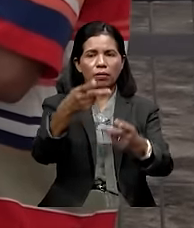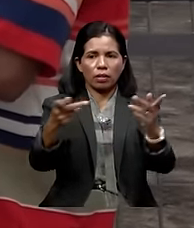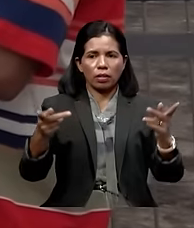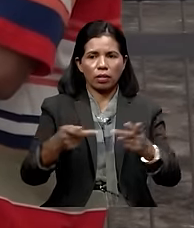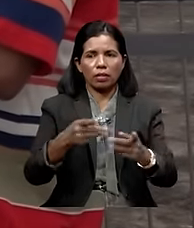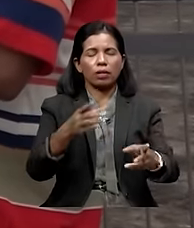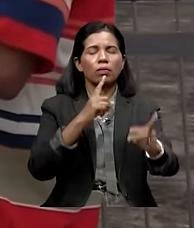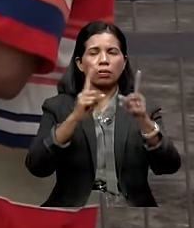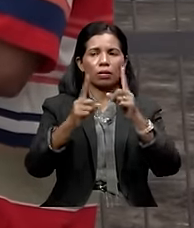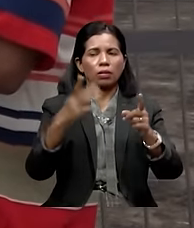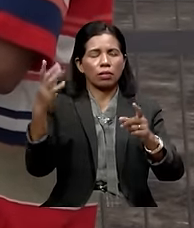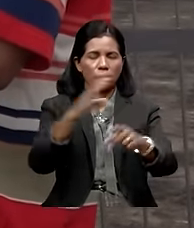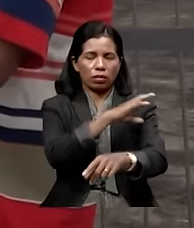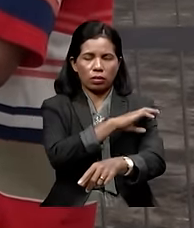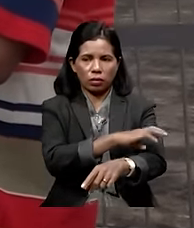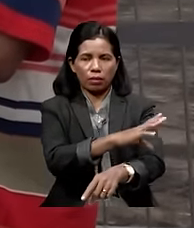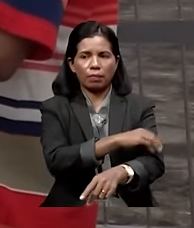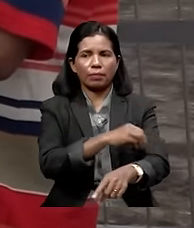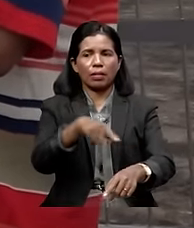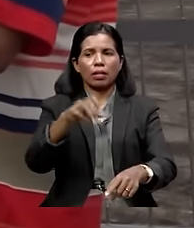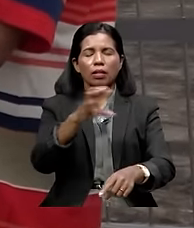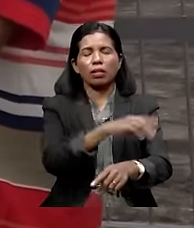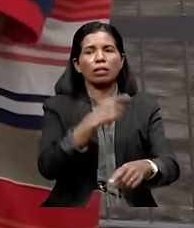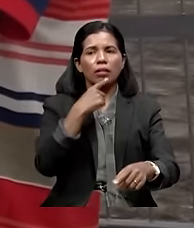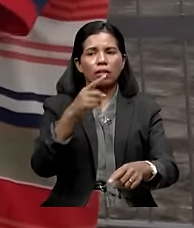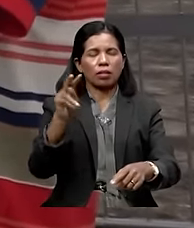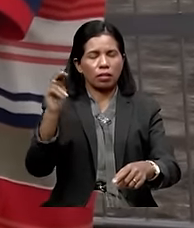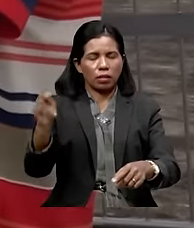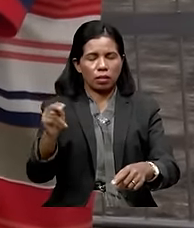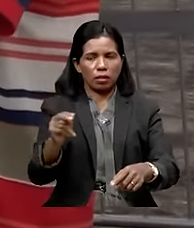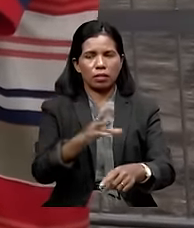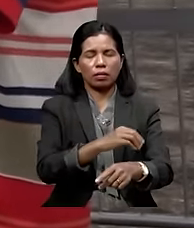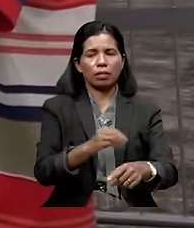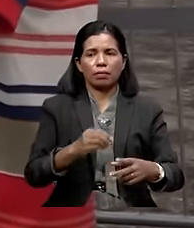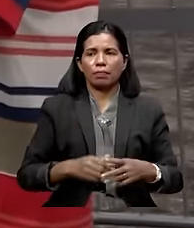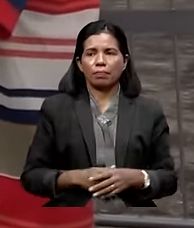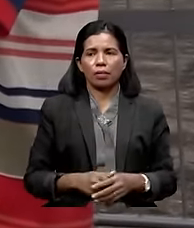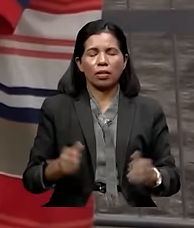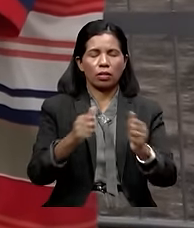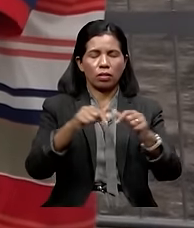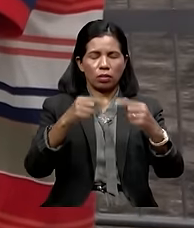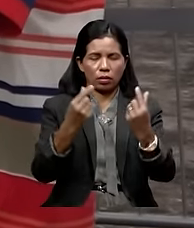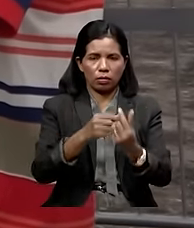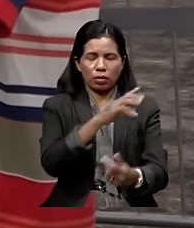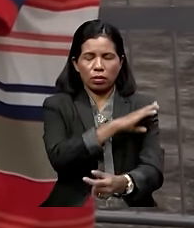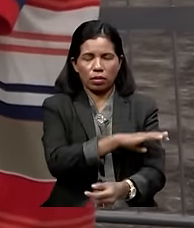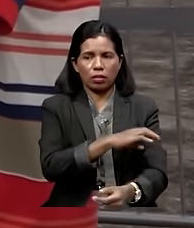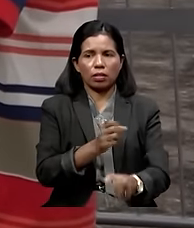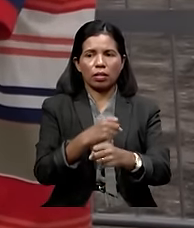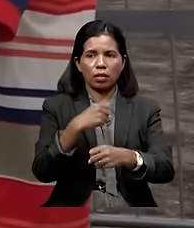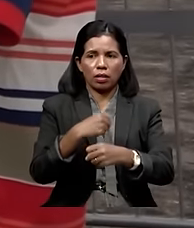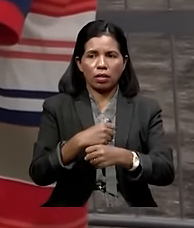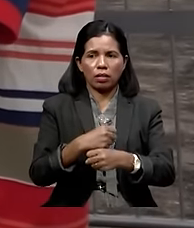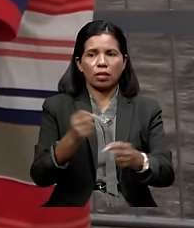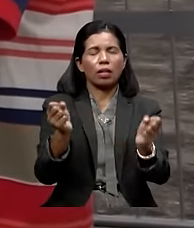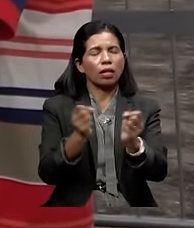rode confirma e a segurança Equipa Pombo Mutin Katak, Niamak Naim Badron. Hoje a equipa de segurança Pombo Mutin halo queiras